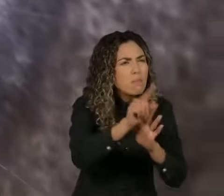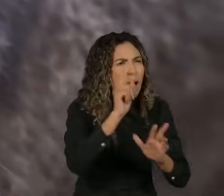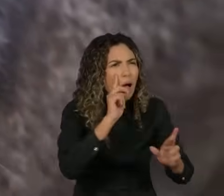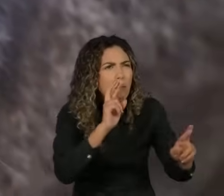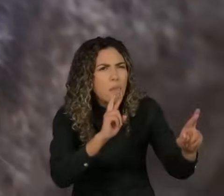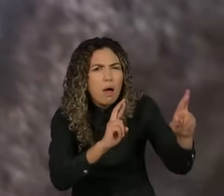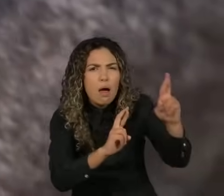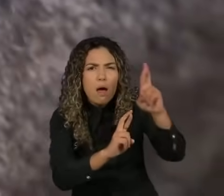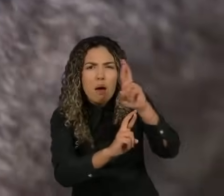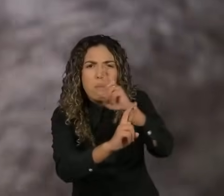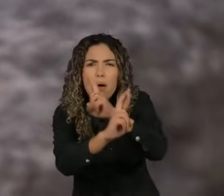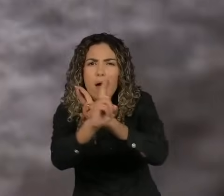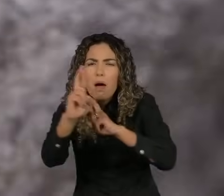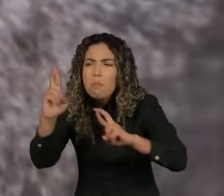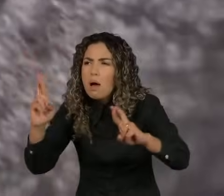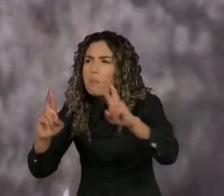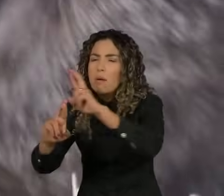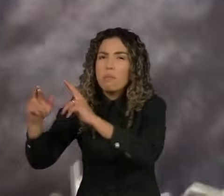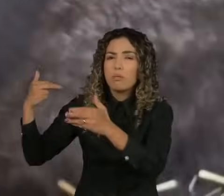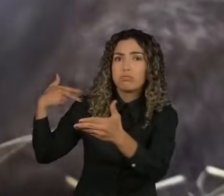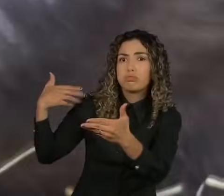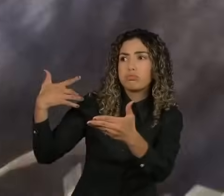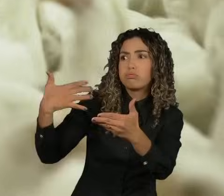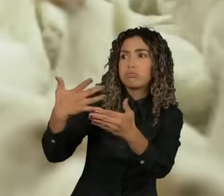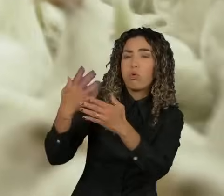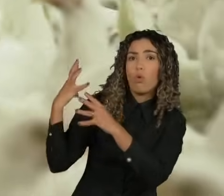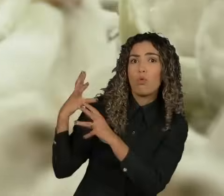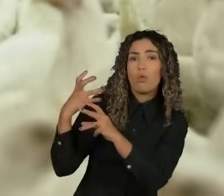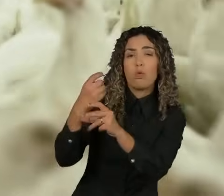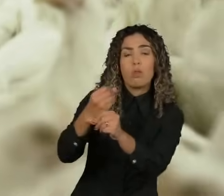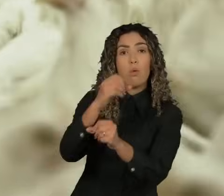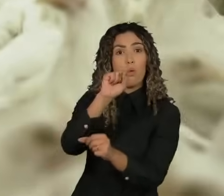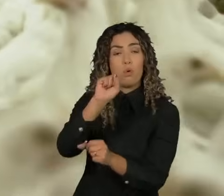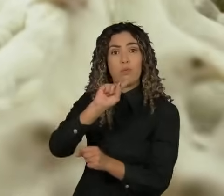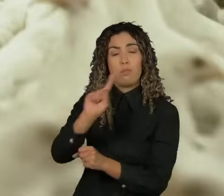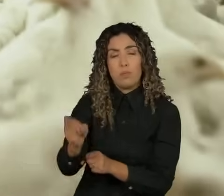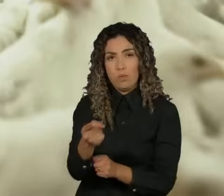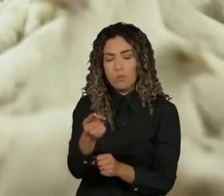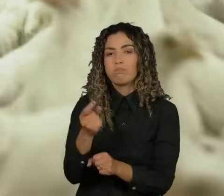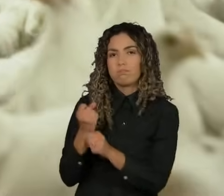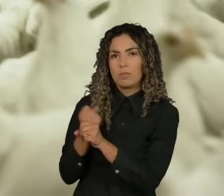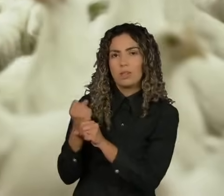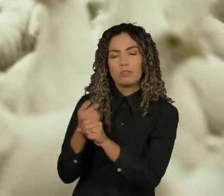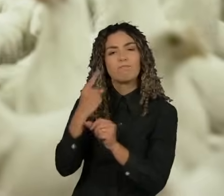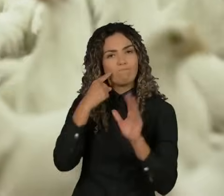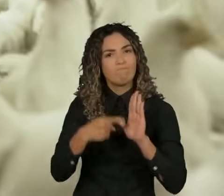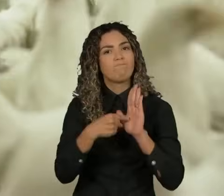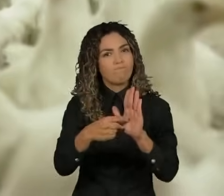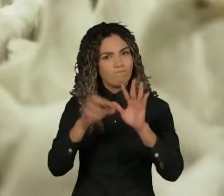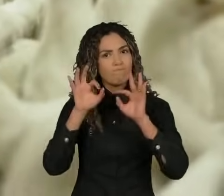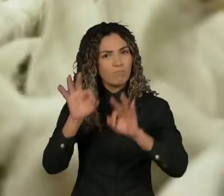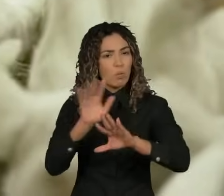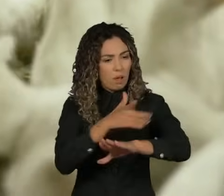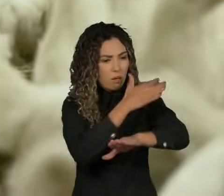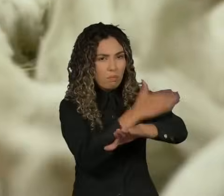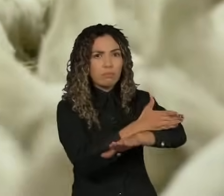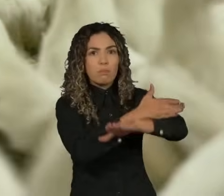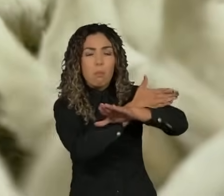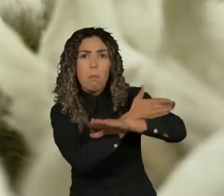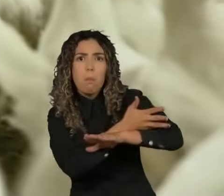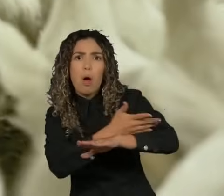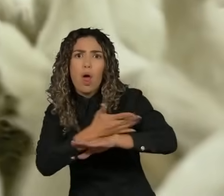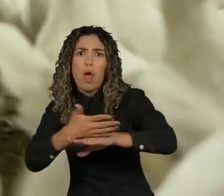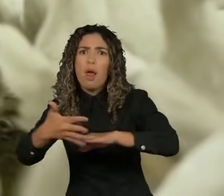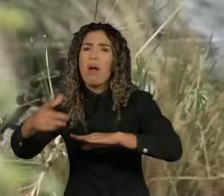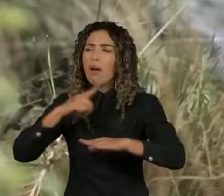das espécies nos últimos 8.000 anos. O estudo confirmou que após a Idade Média, com a maior interferência no